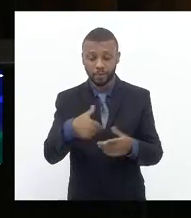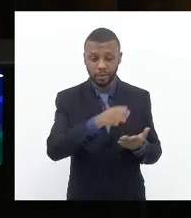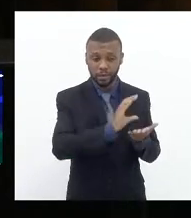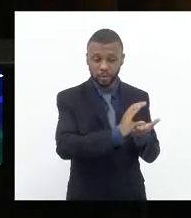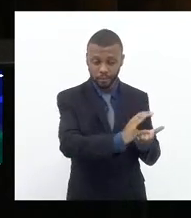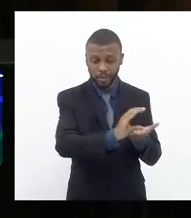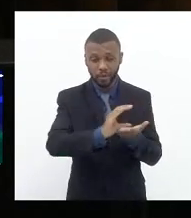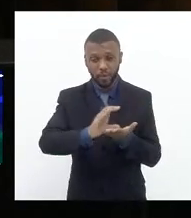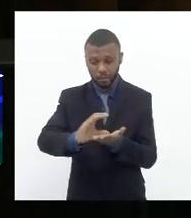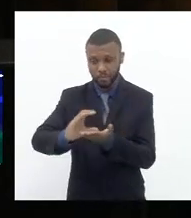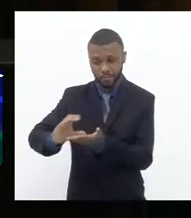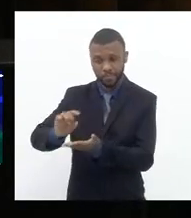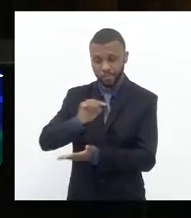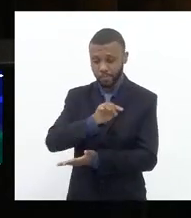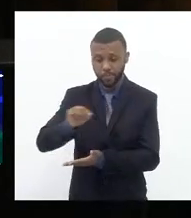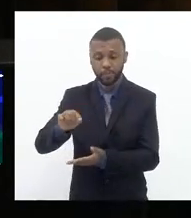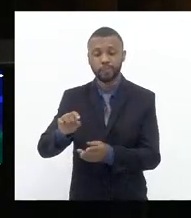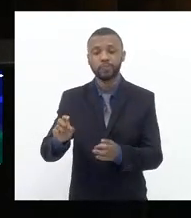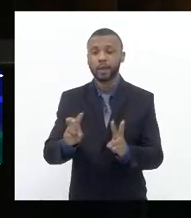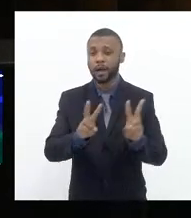de debater